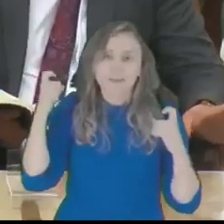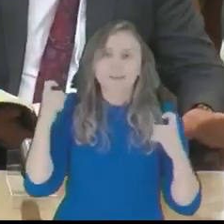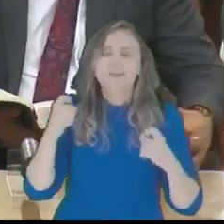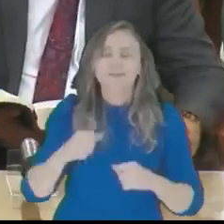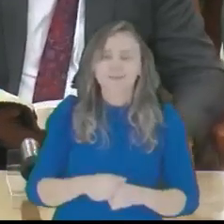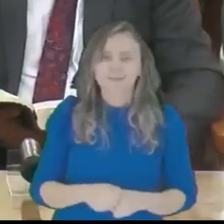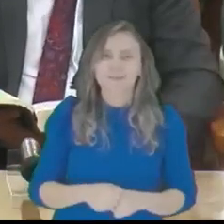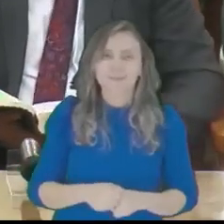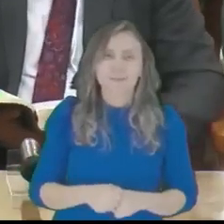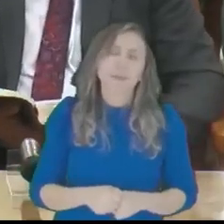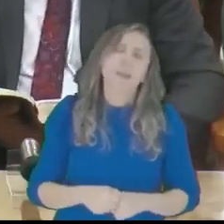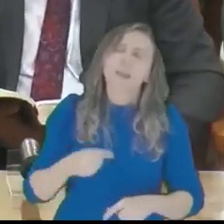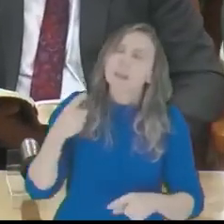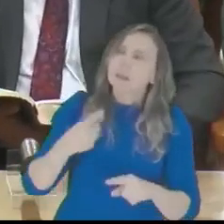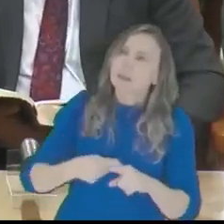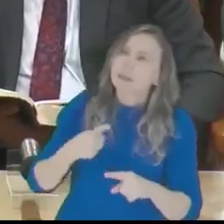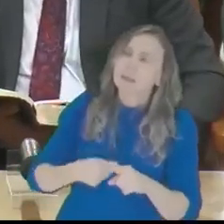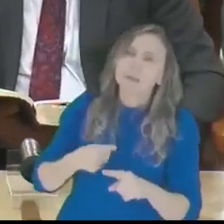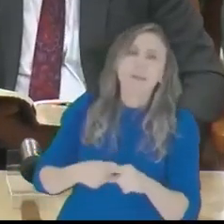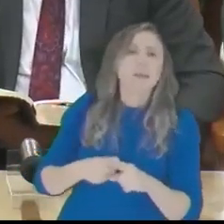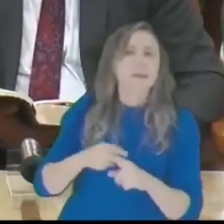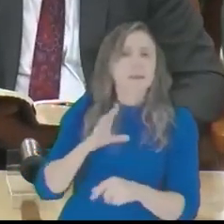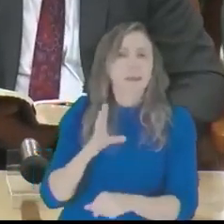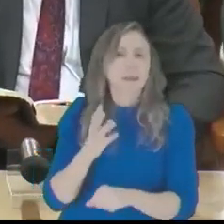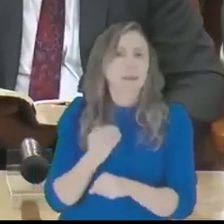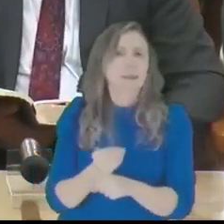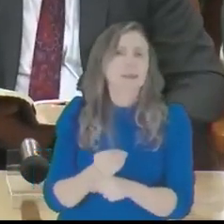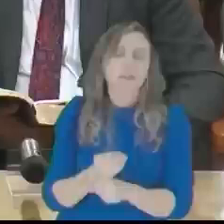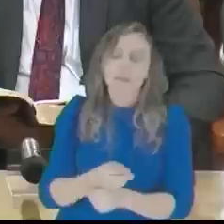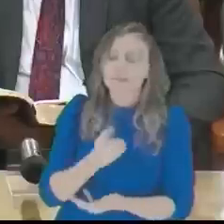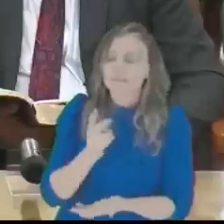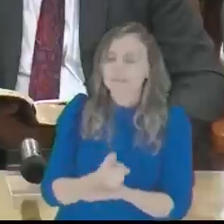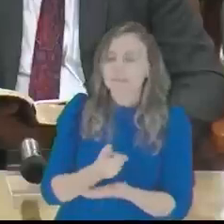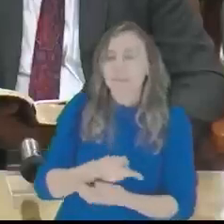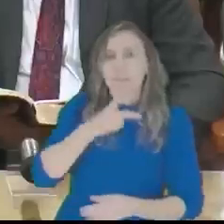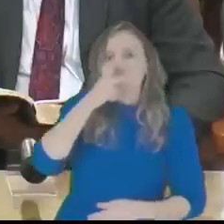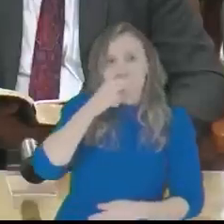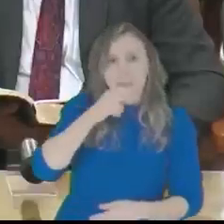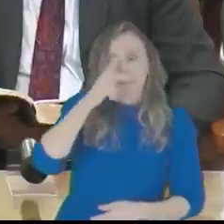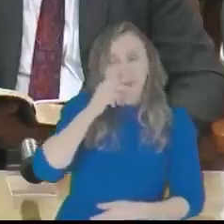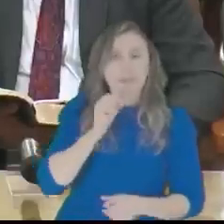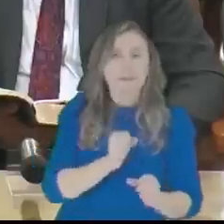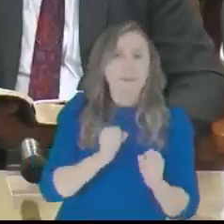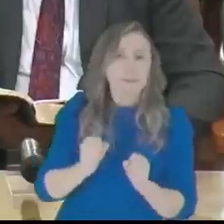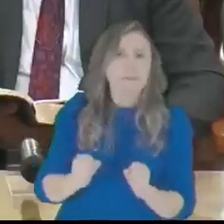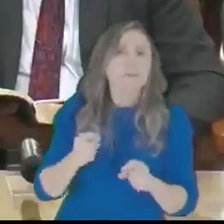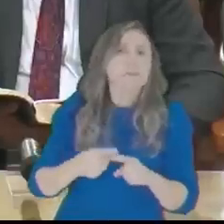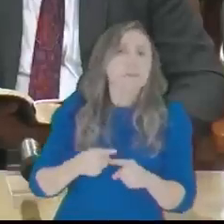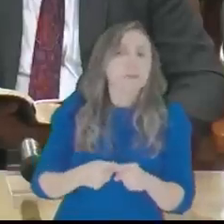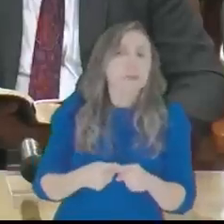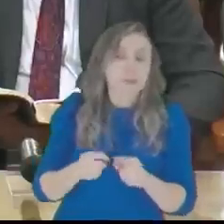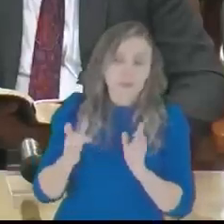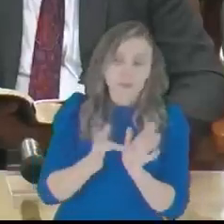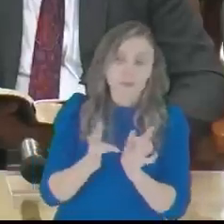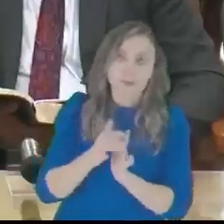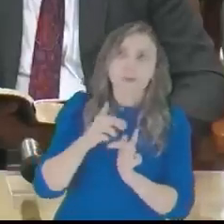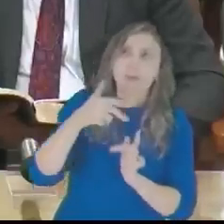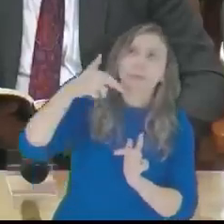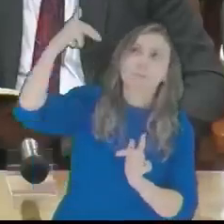mesmo poder? Por que foi que a igreja continuou com o mesmo poder quando Jesus foi para o céu? Por quê? Me ajudem a me entender.